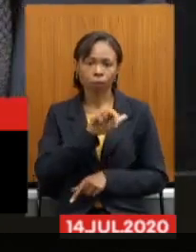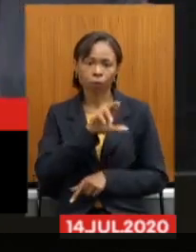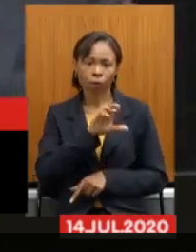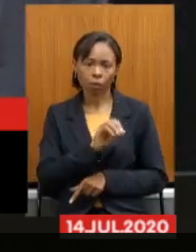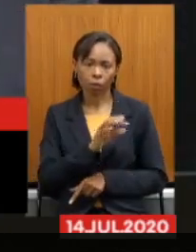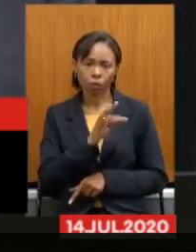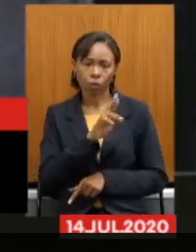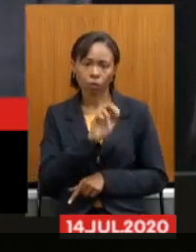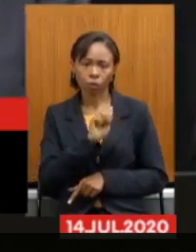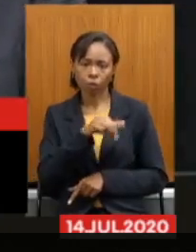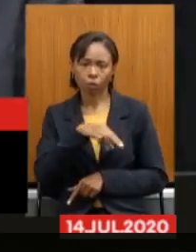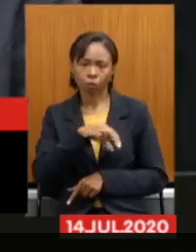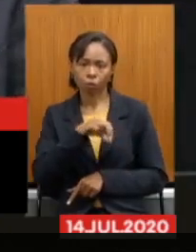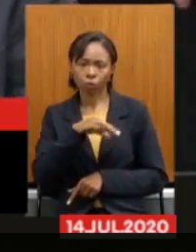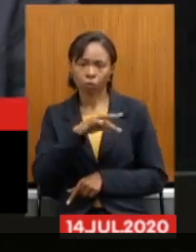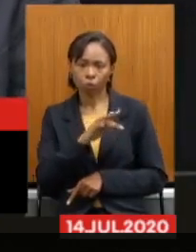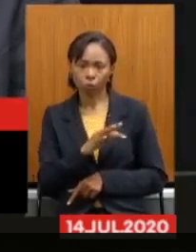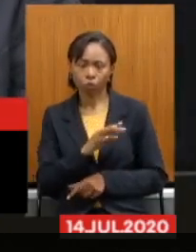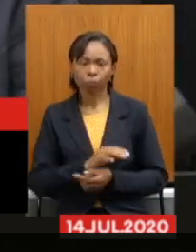Tramonte.